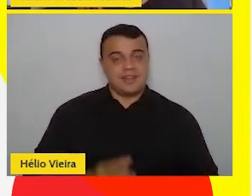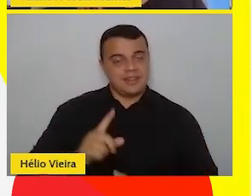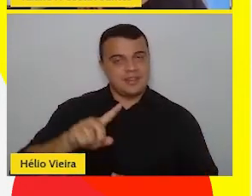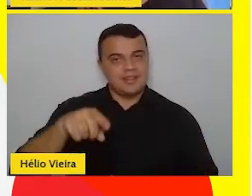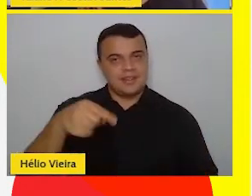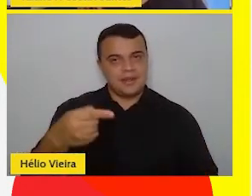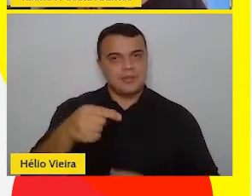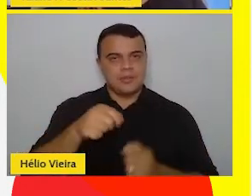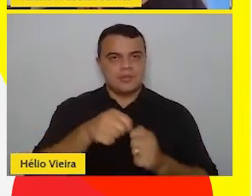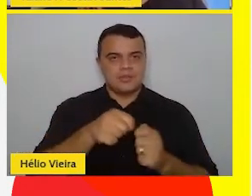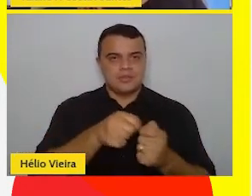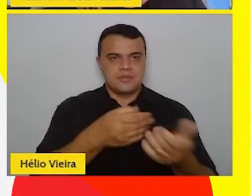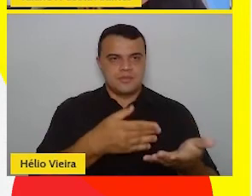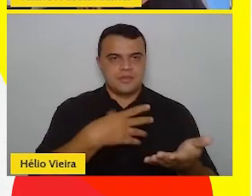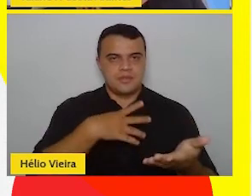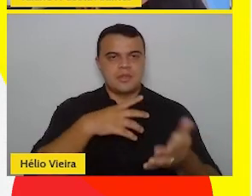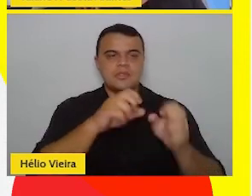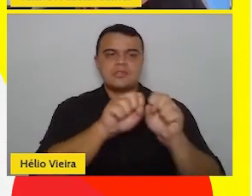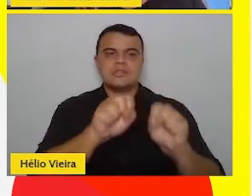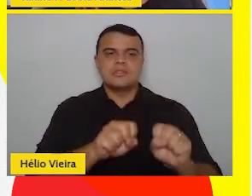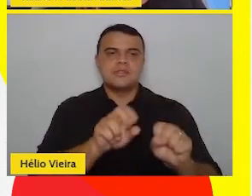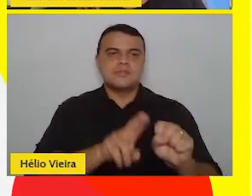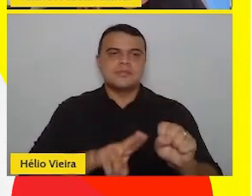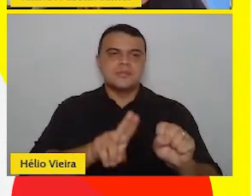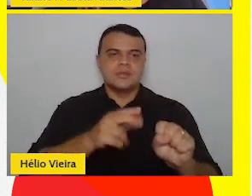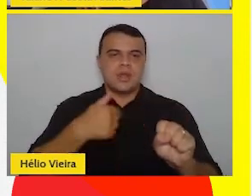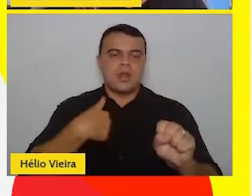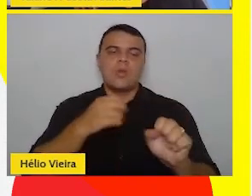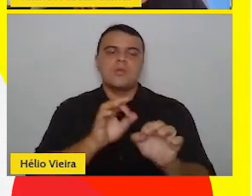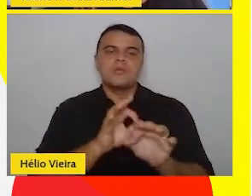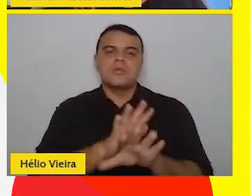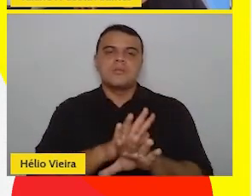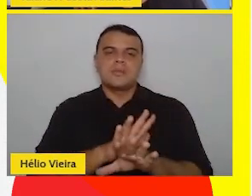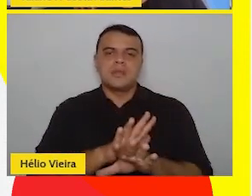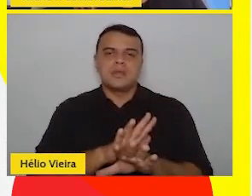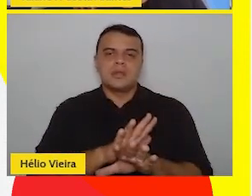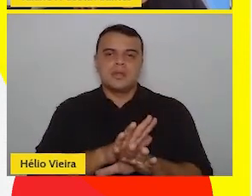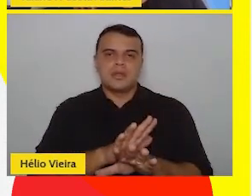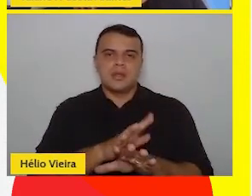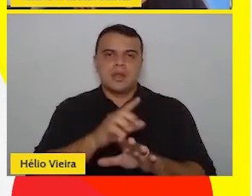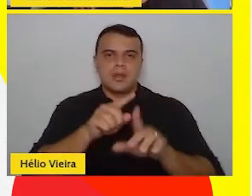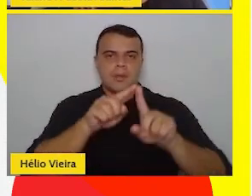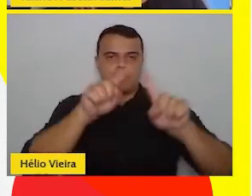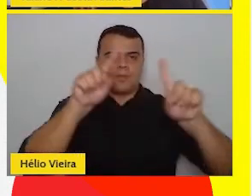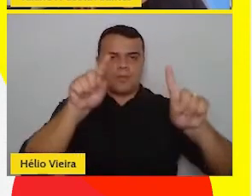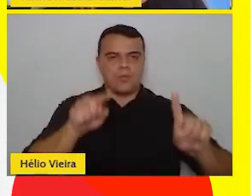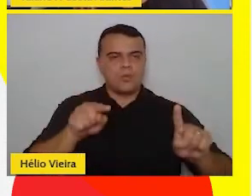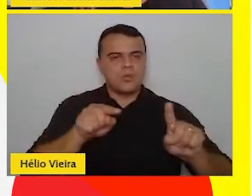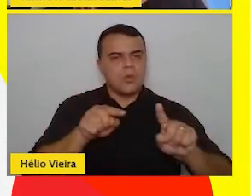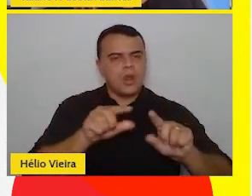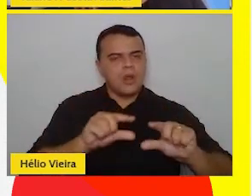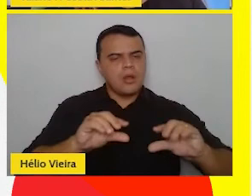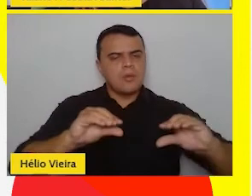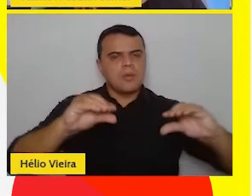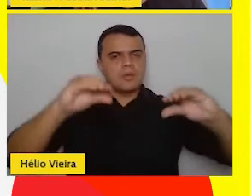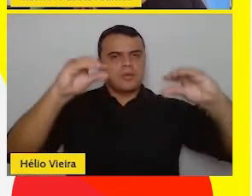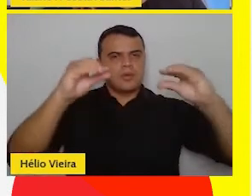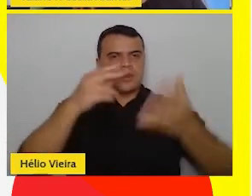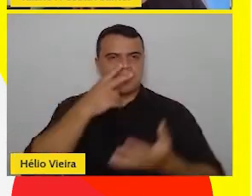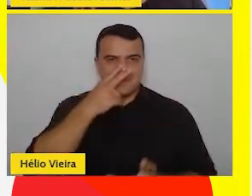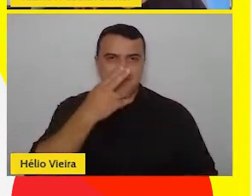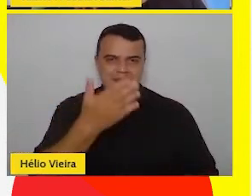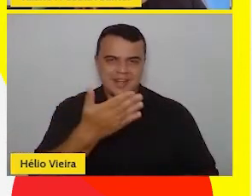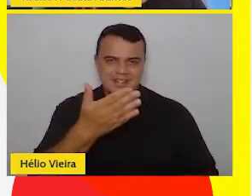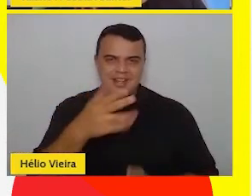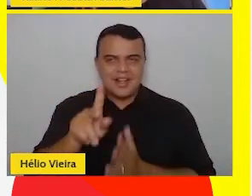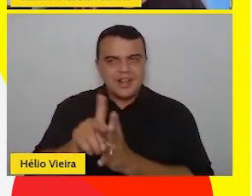Depois que eu fiz, né, passei pelo programa, eu finalizei com uma moldura para trazer mais características de uma